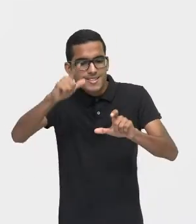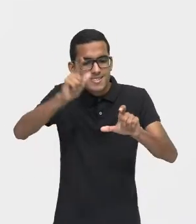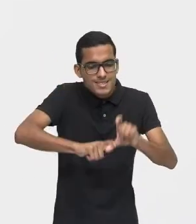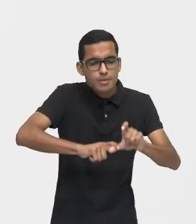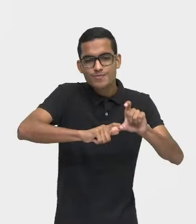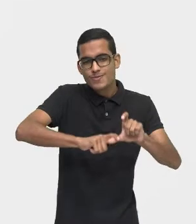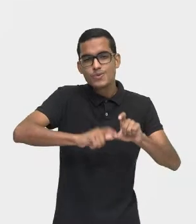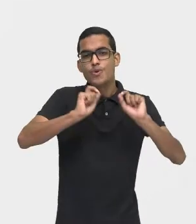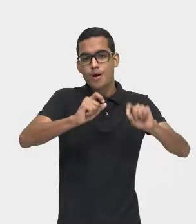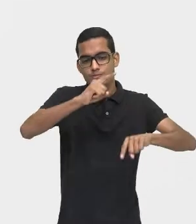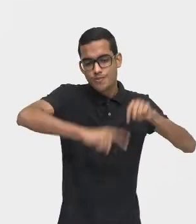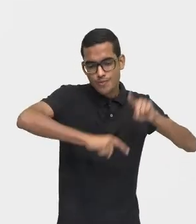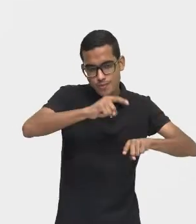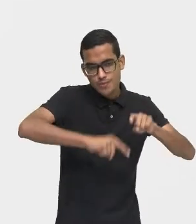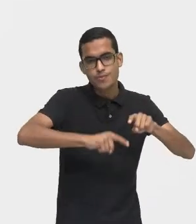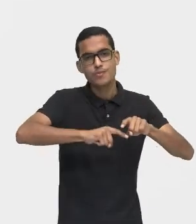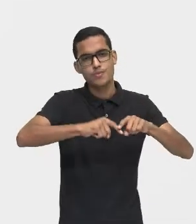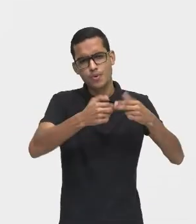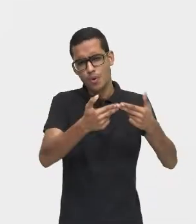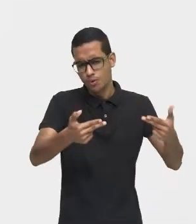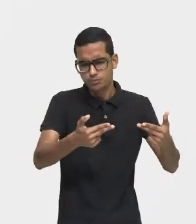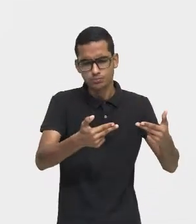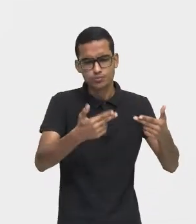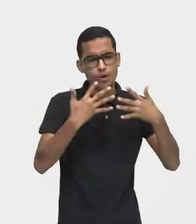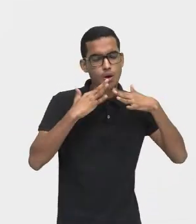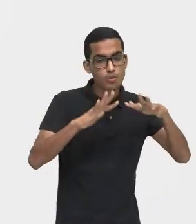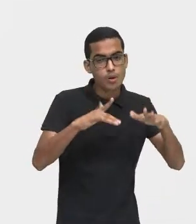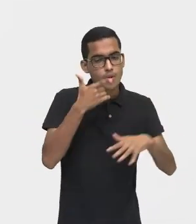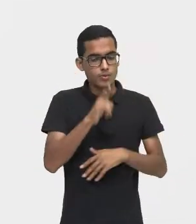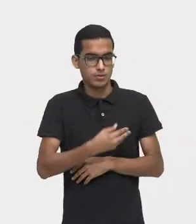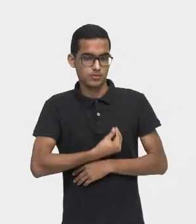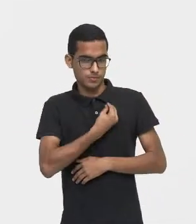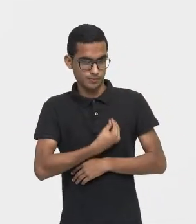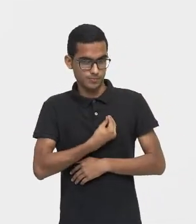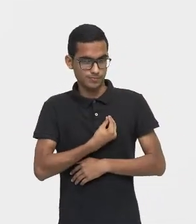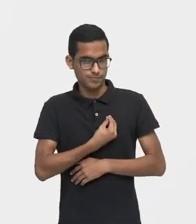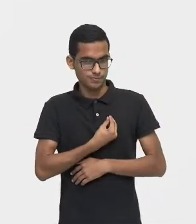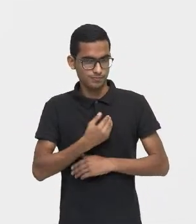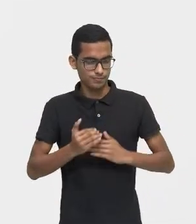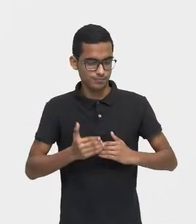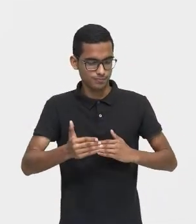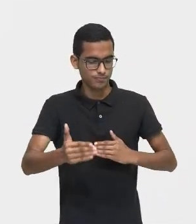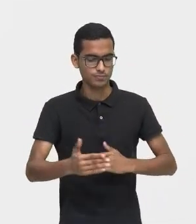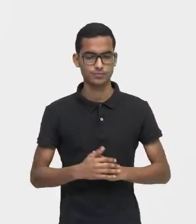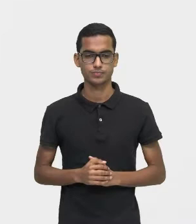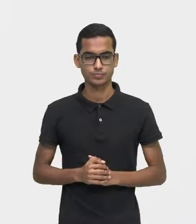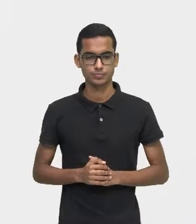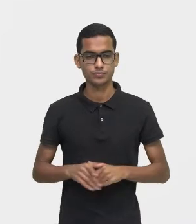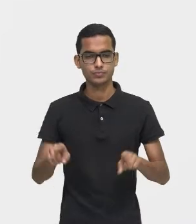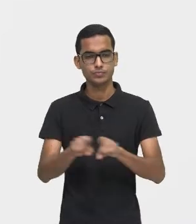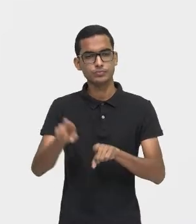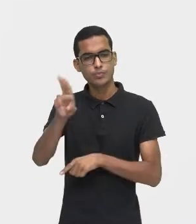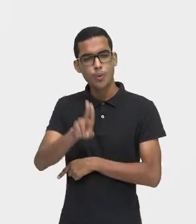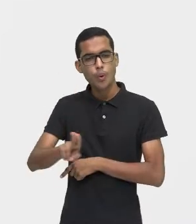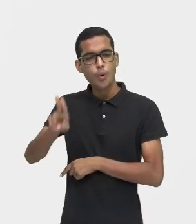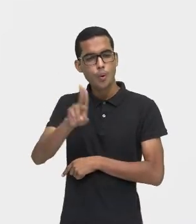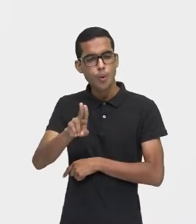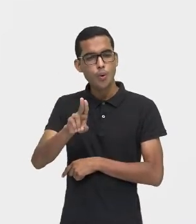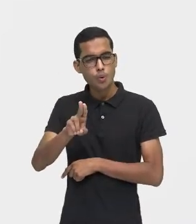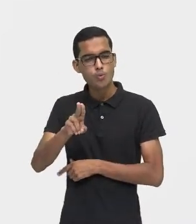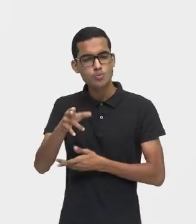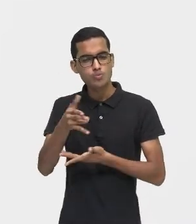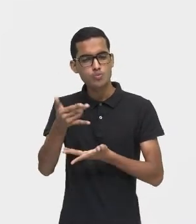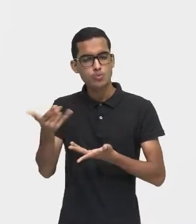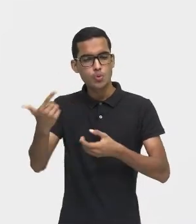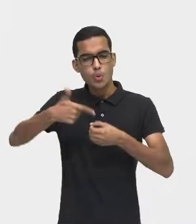né, para a sua sobrevivência. Além disso, o uso do óleo diesel nas embarcações, tá? E